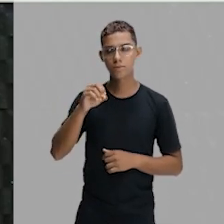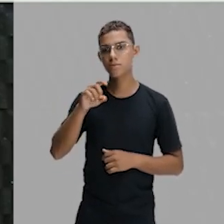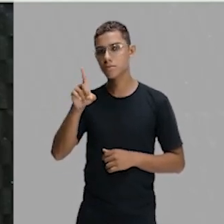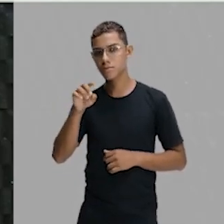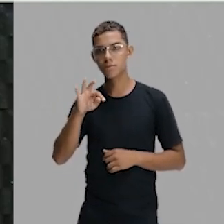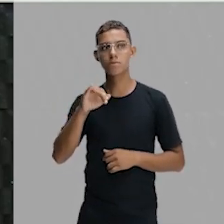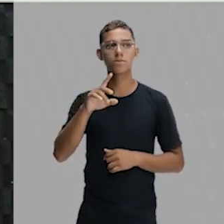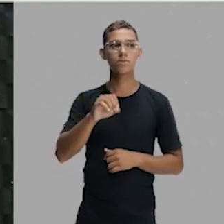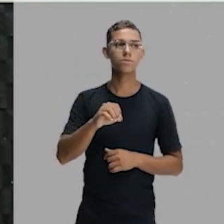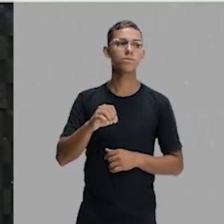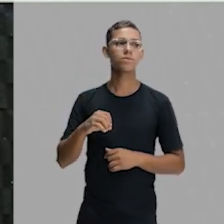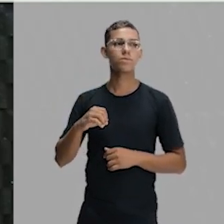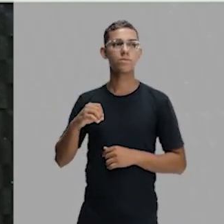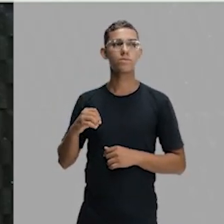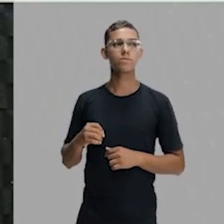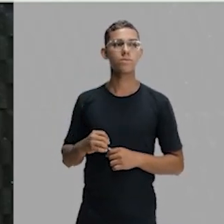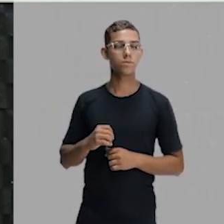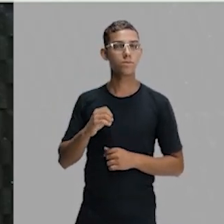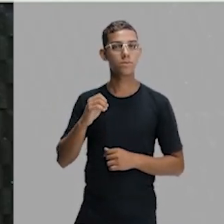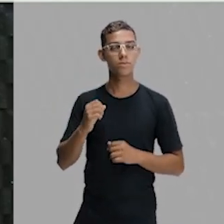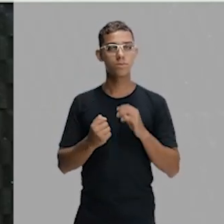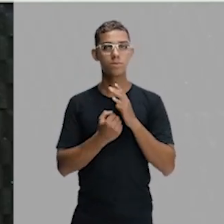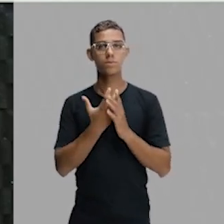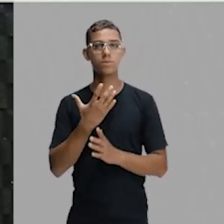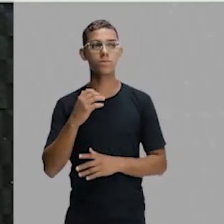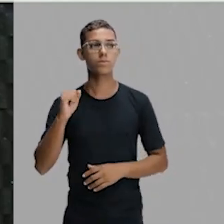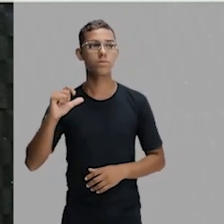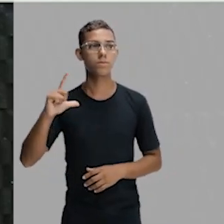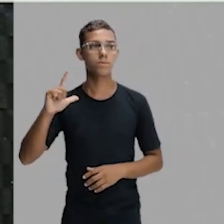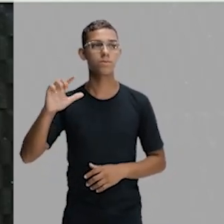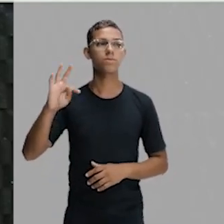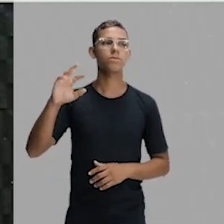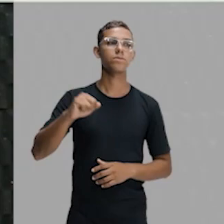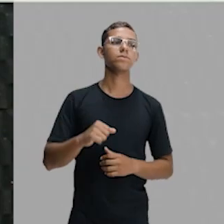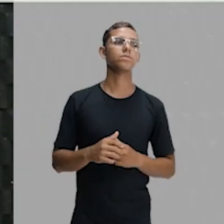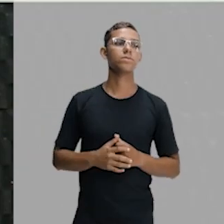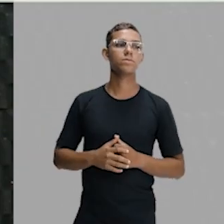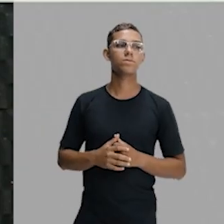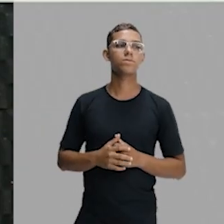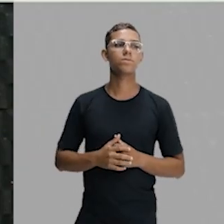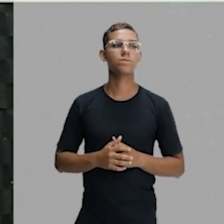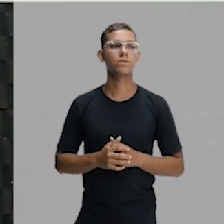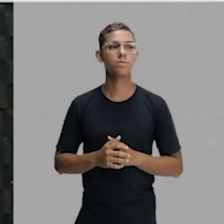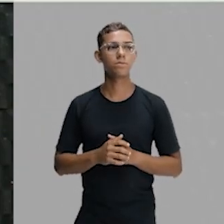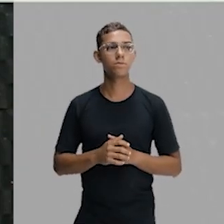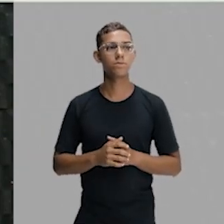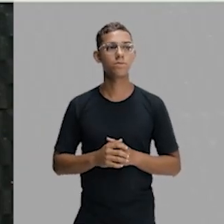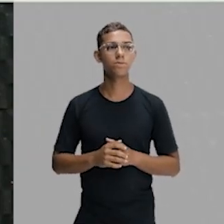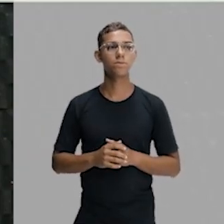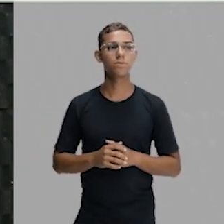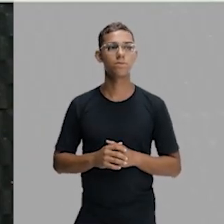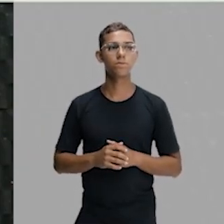é um outro fenótipo. Aqui é o fenótipo planta baixa. Também é fenótipo.